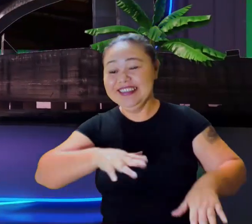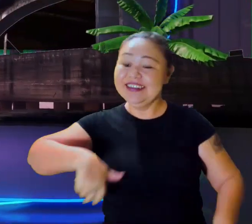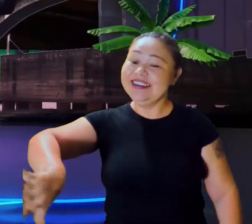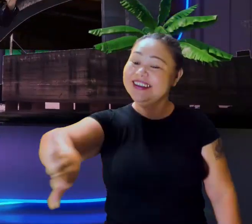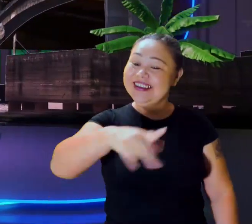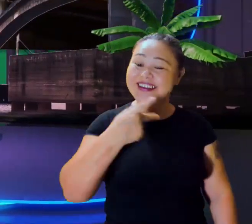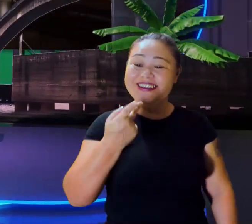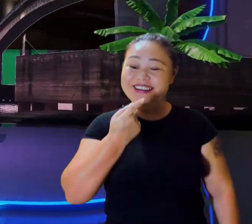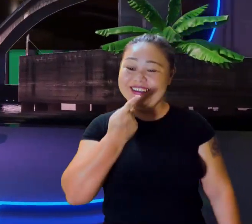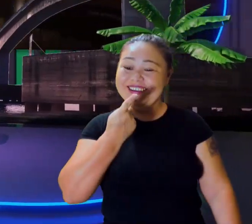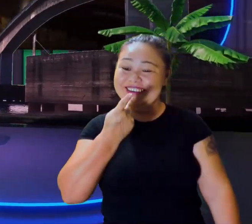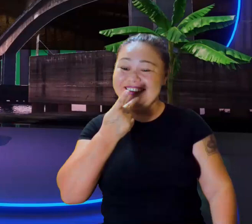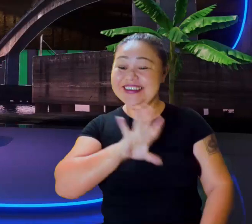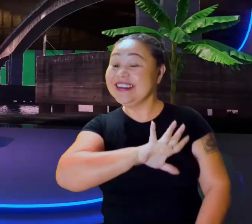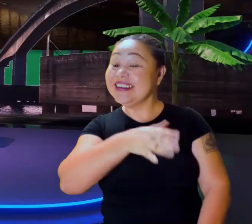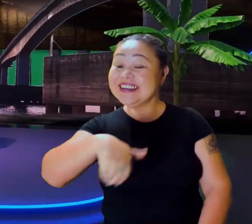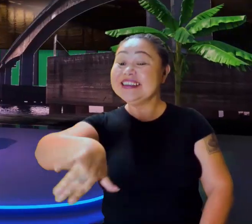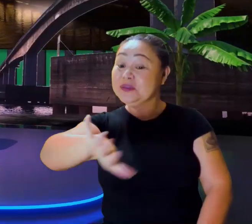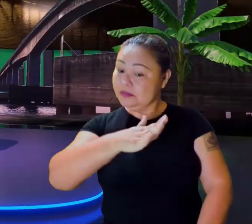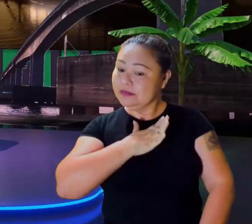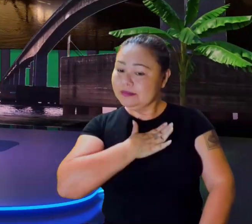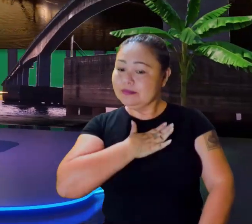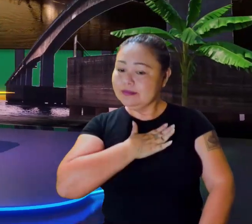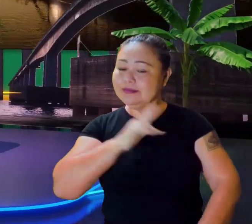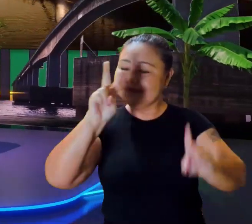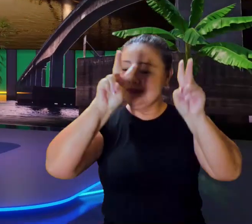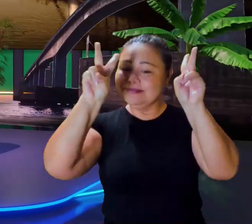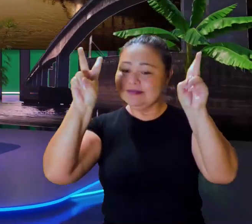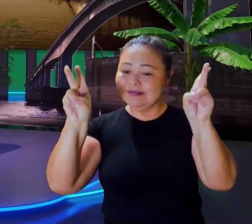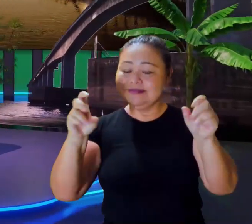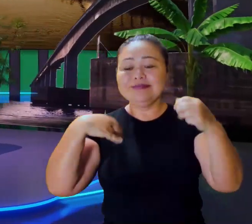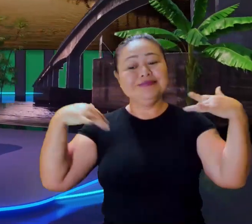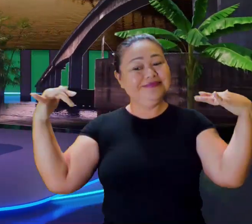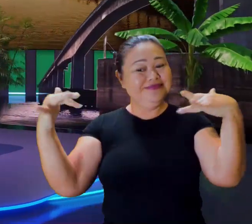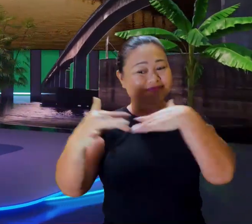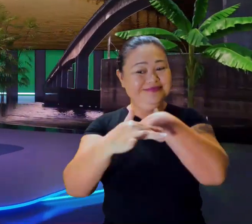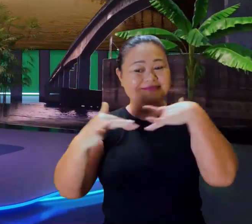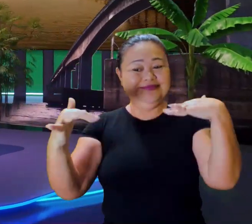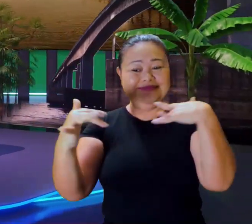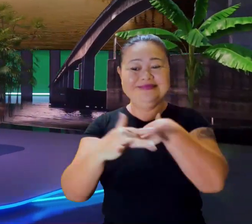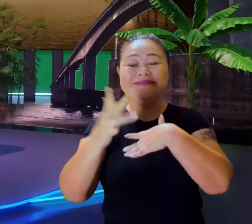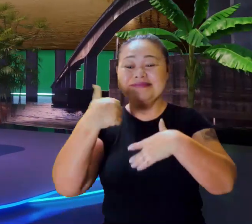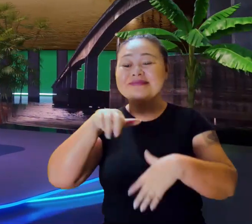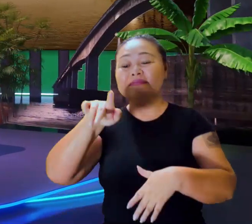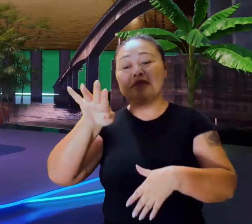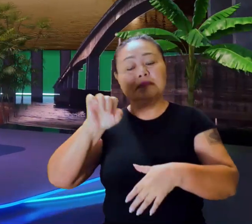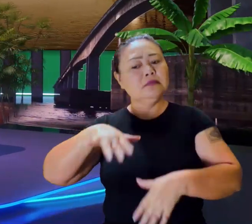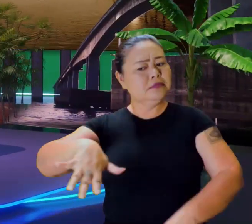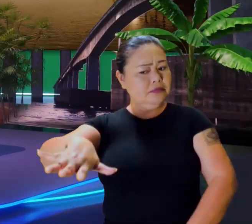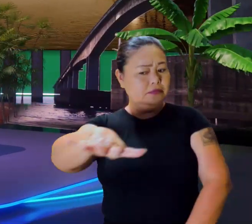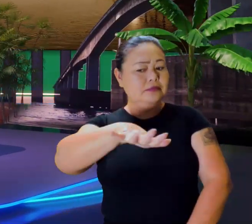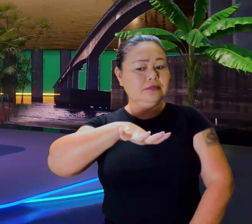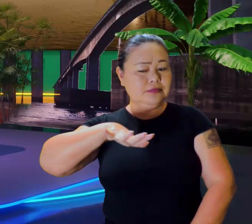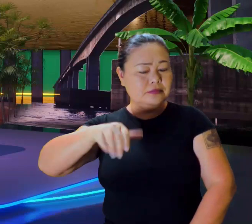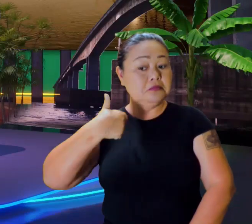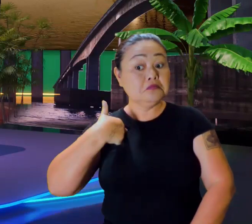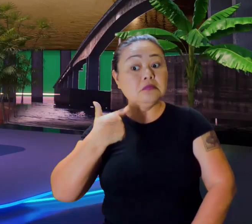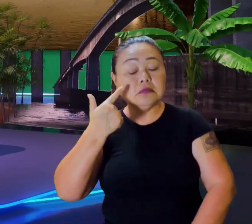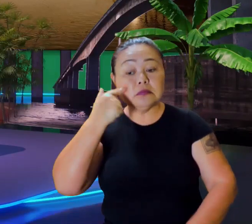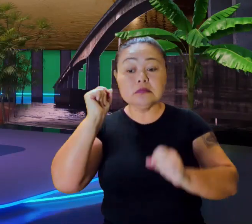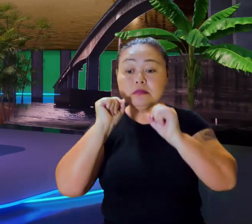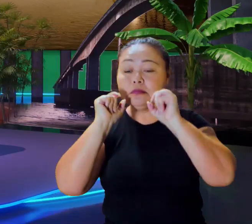Fala, galera! E aí, gostaram do assunto aí, urbanização, Rogério? Essa galera aí, Rogério, tá